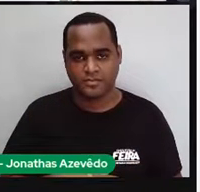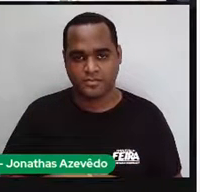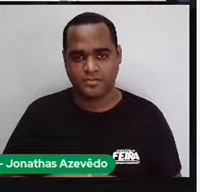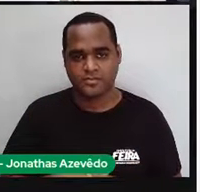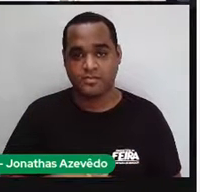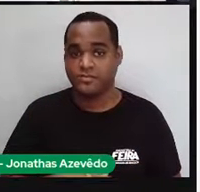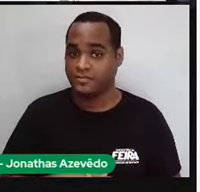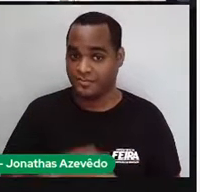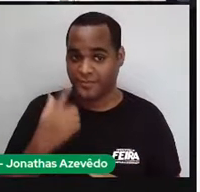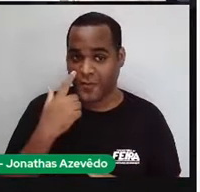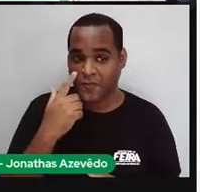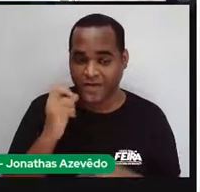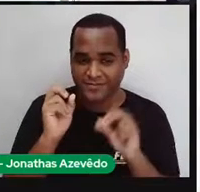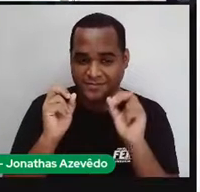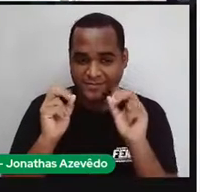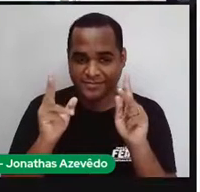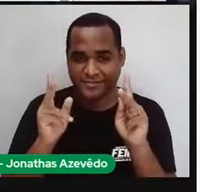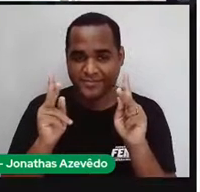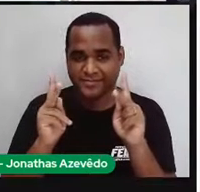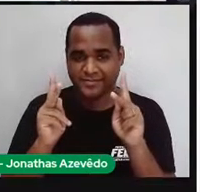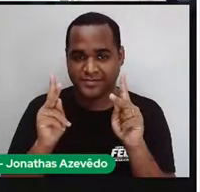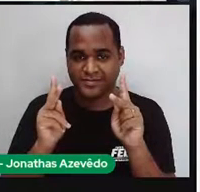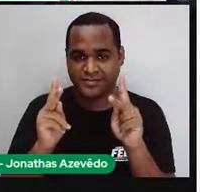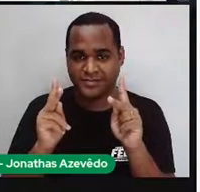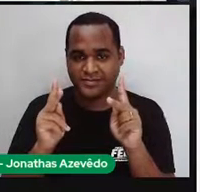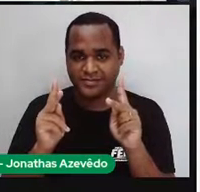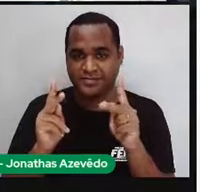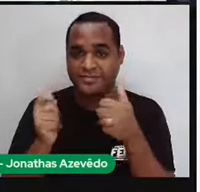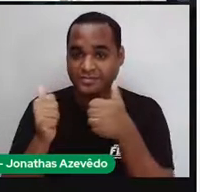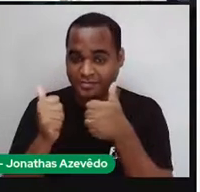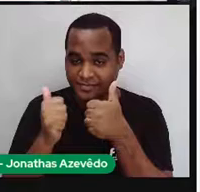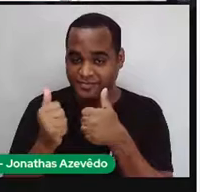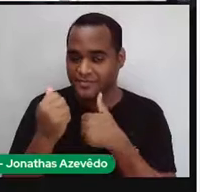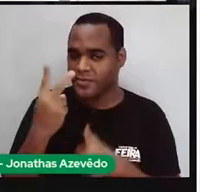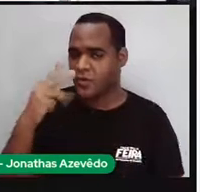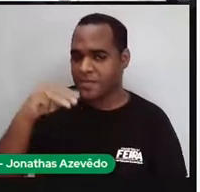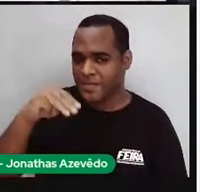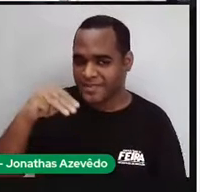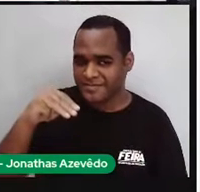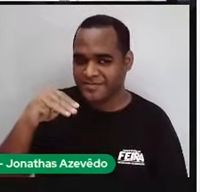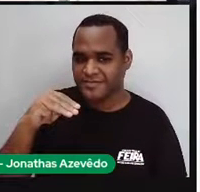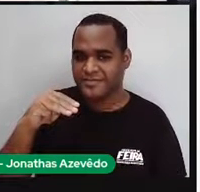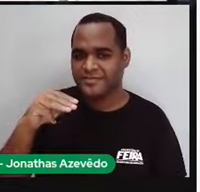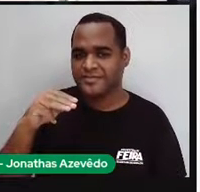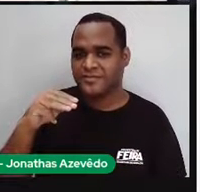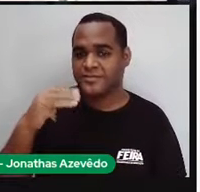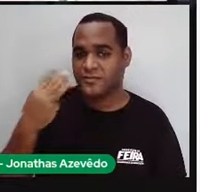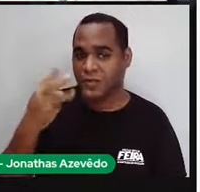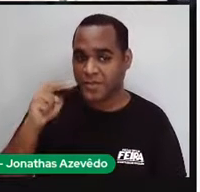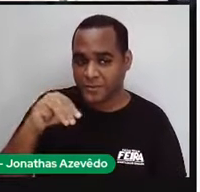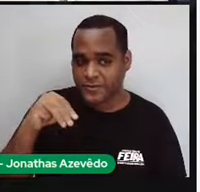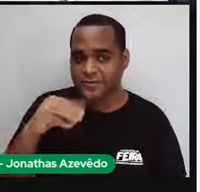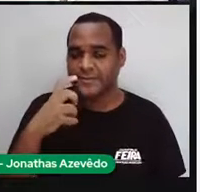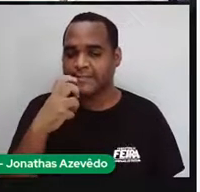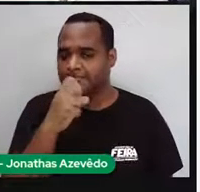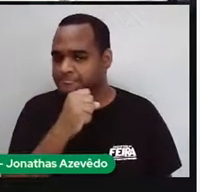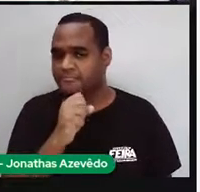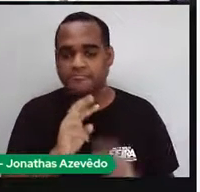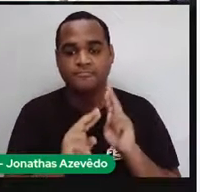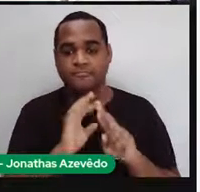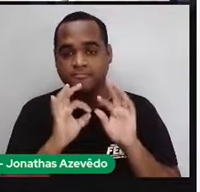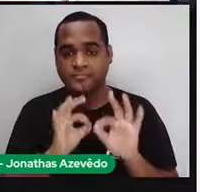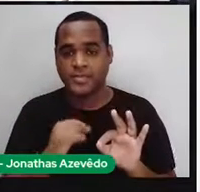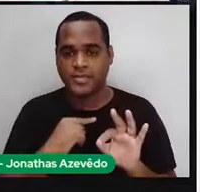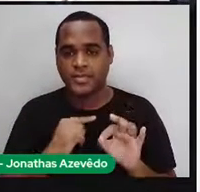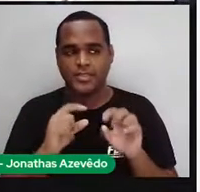só pronto vamos até diminuir ele aqui para você conseguir enxergar a questão Zinho aqui